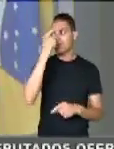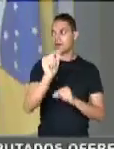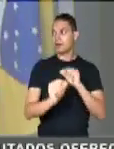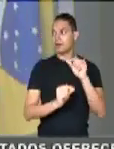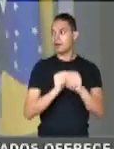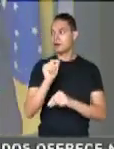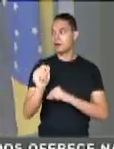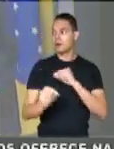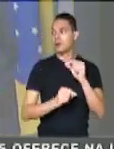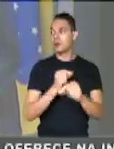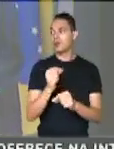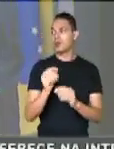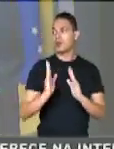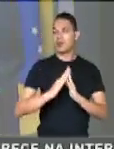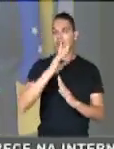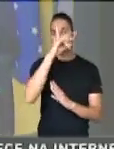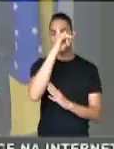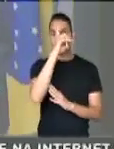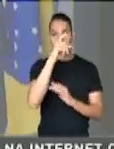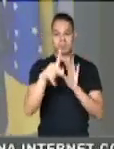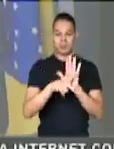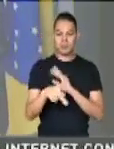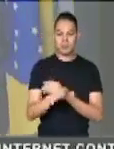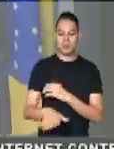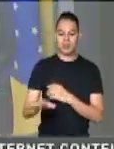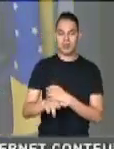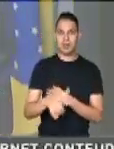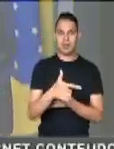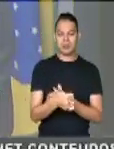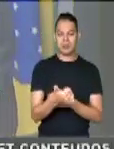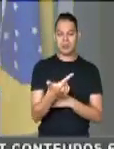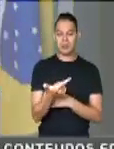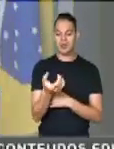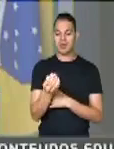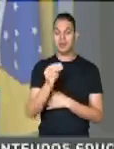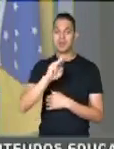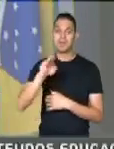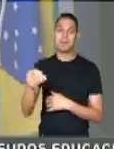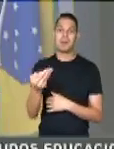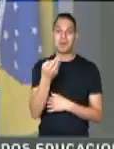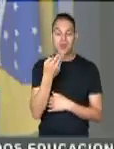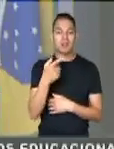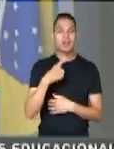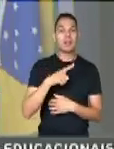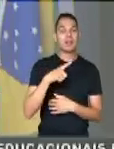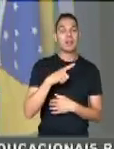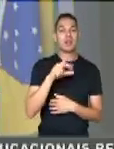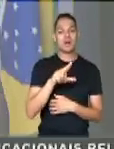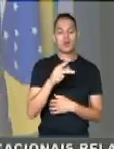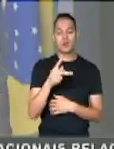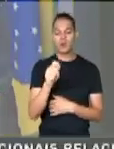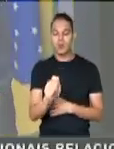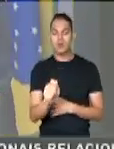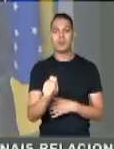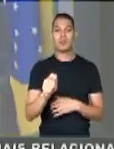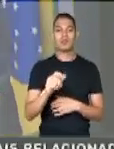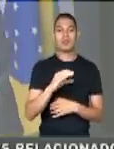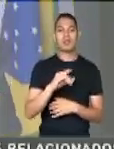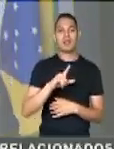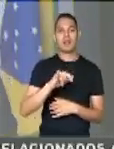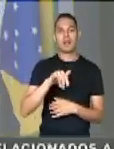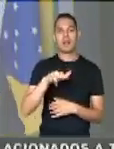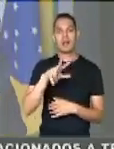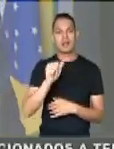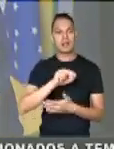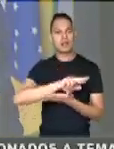Lá tivemos o Hospital da Criança, investimento de mais de 120 milhões. Lá tivemos UPA, lá tivemos policlínica,